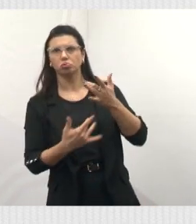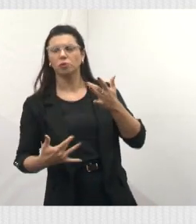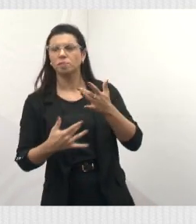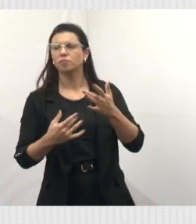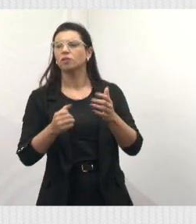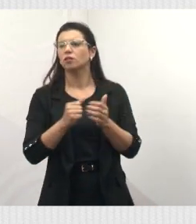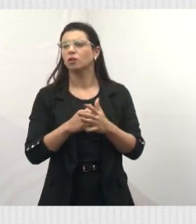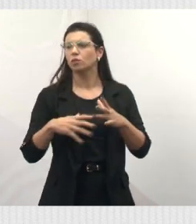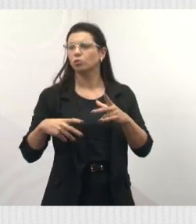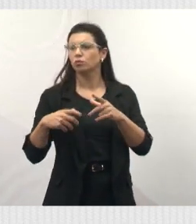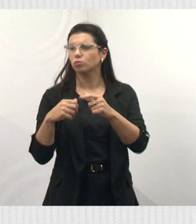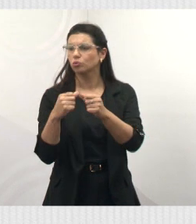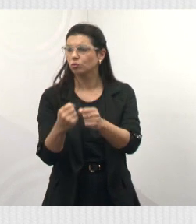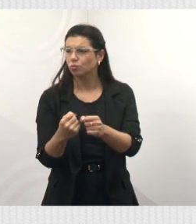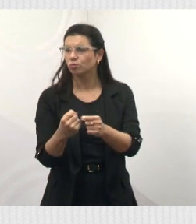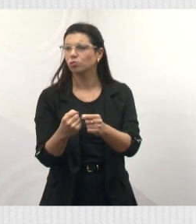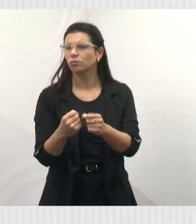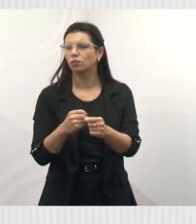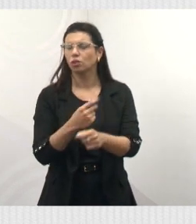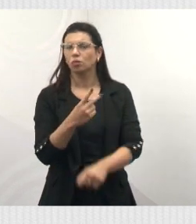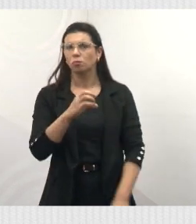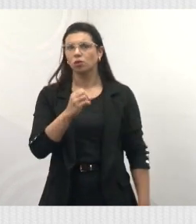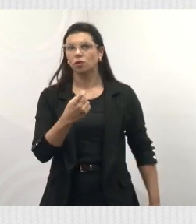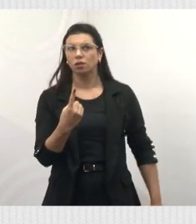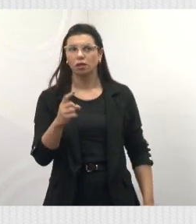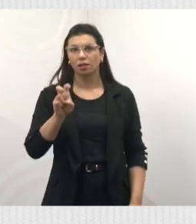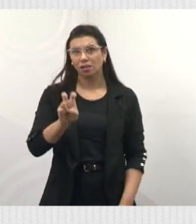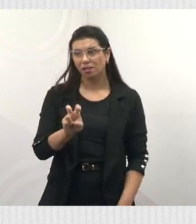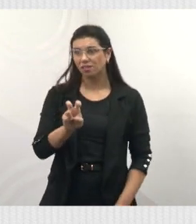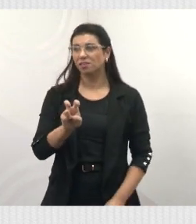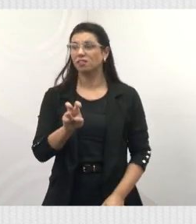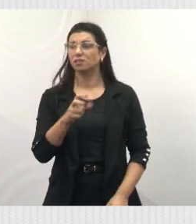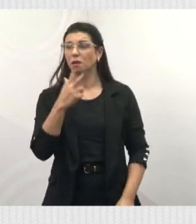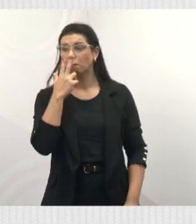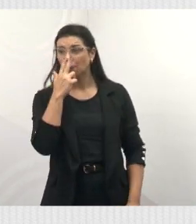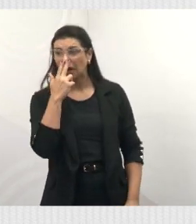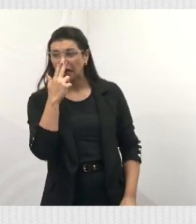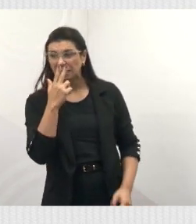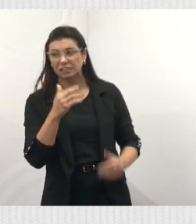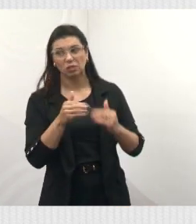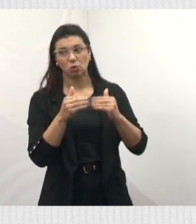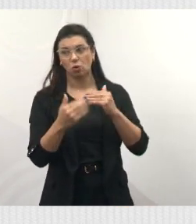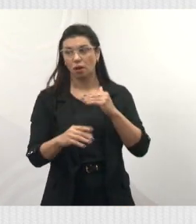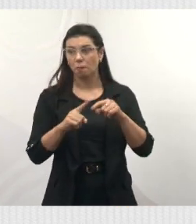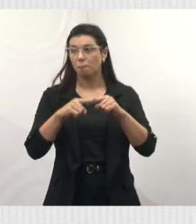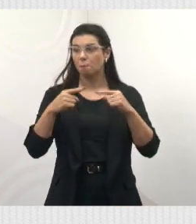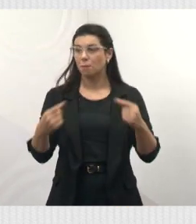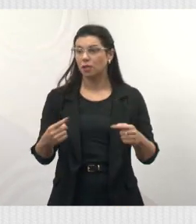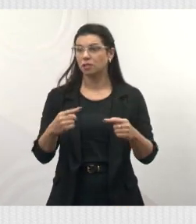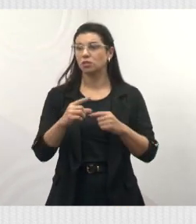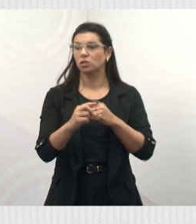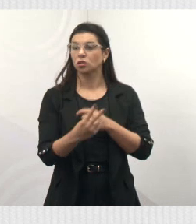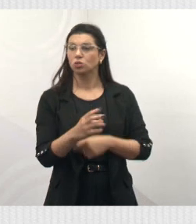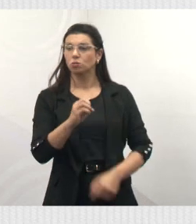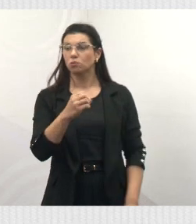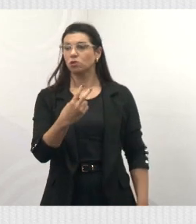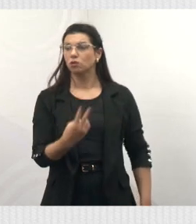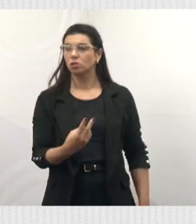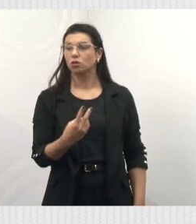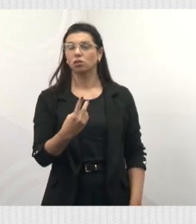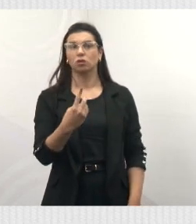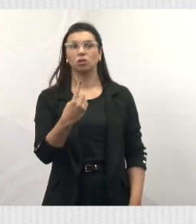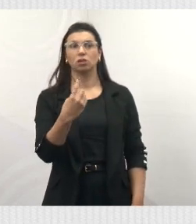parecer desfavorável, 2015 parecer favorável com algumas recomendações, mas logo em 2016 parecer